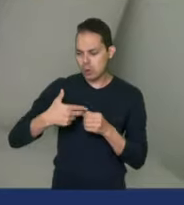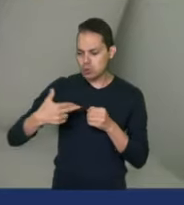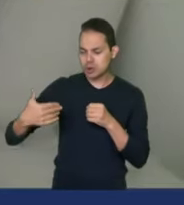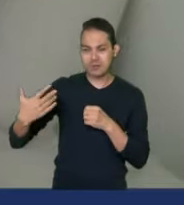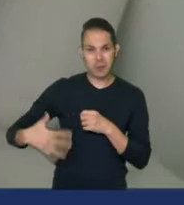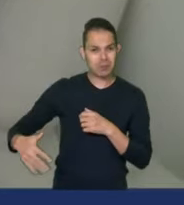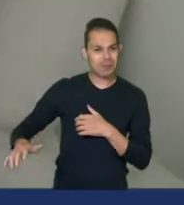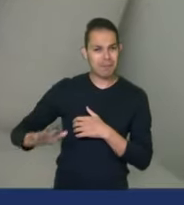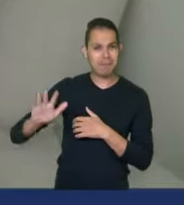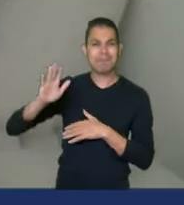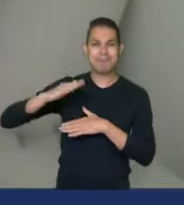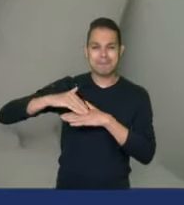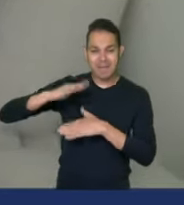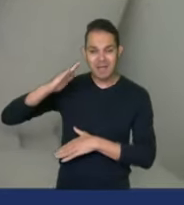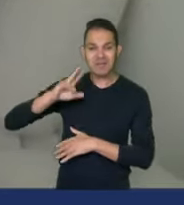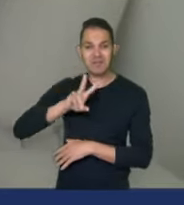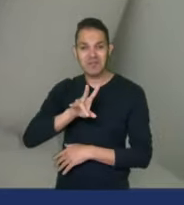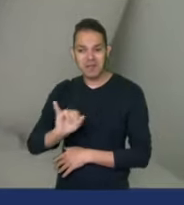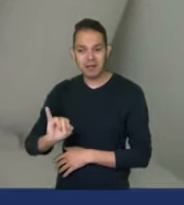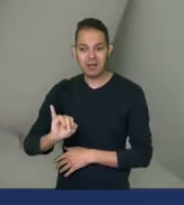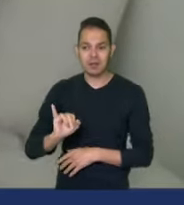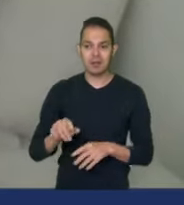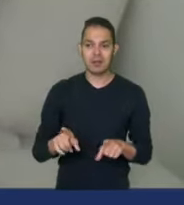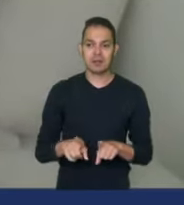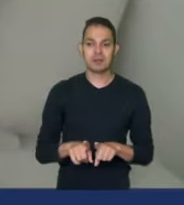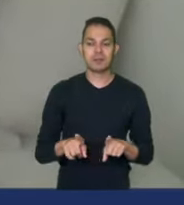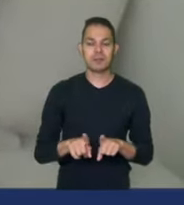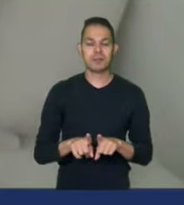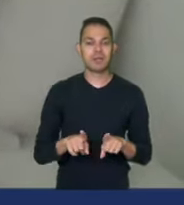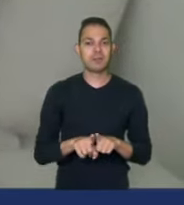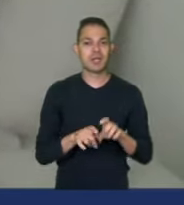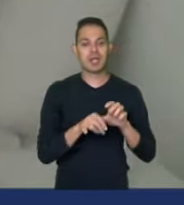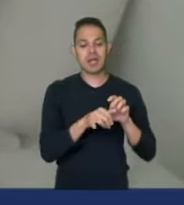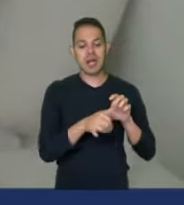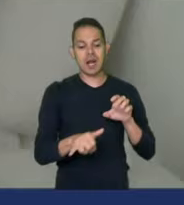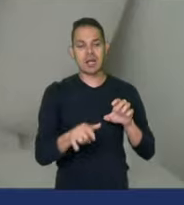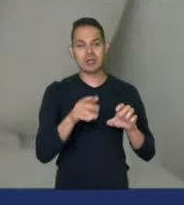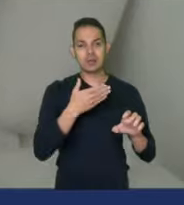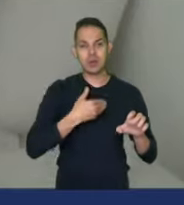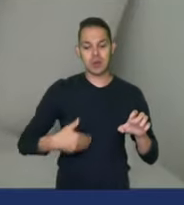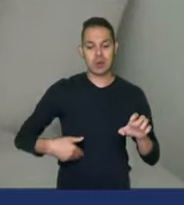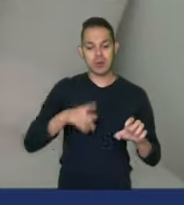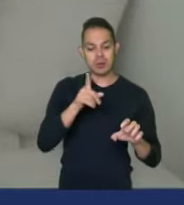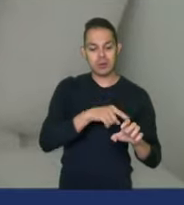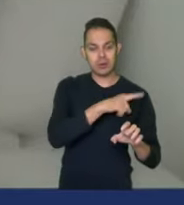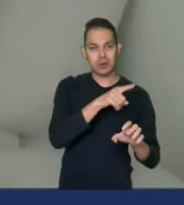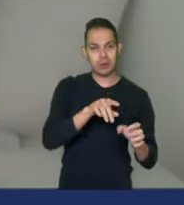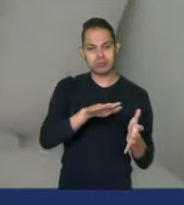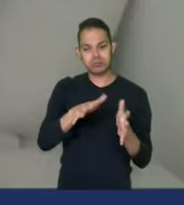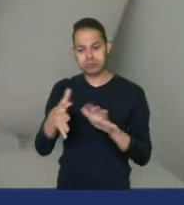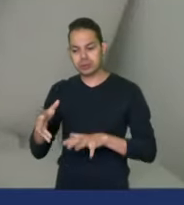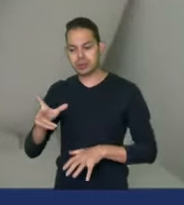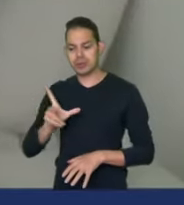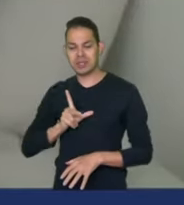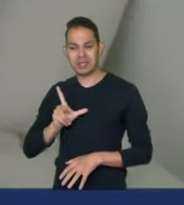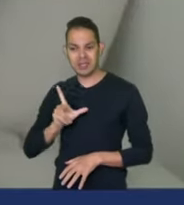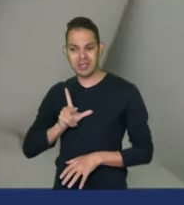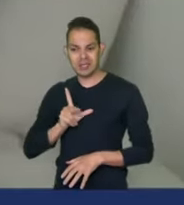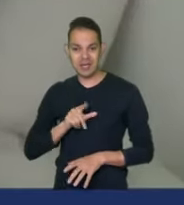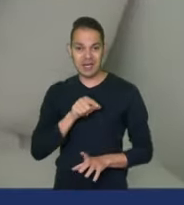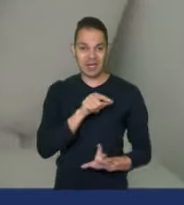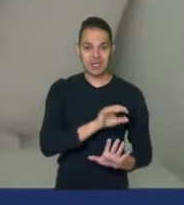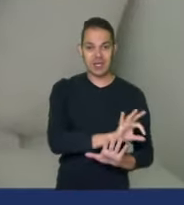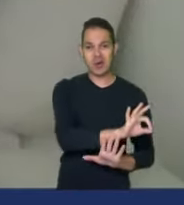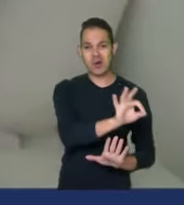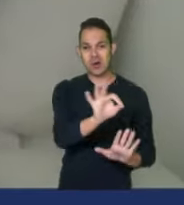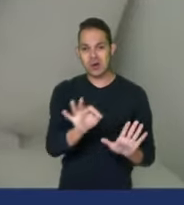consumidores brasileiros. E a privatização da Eletrobras, como está saindo do regime de cotas e indo para o